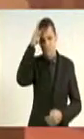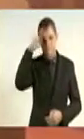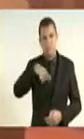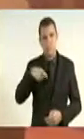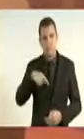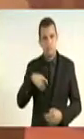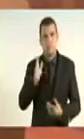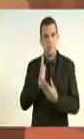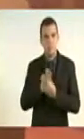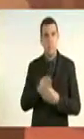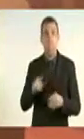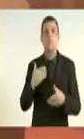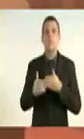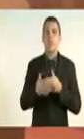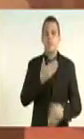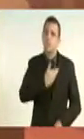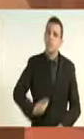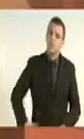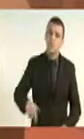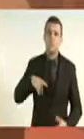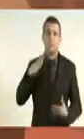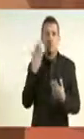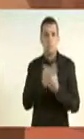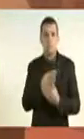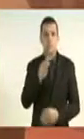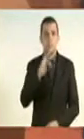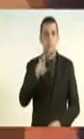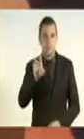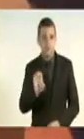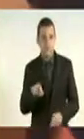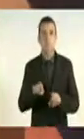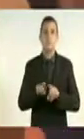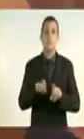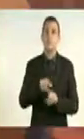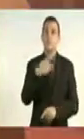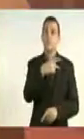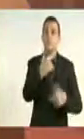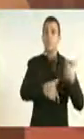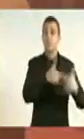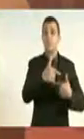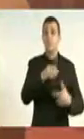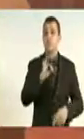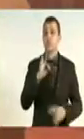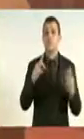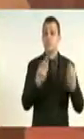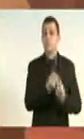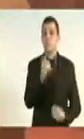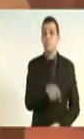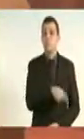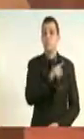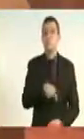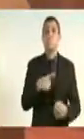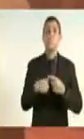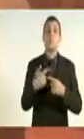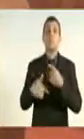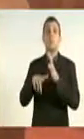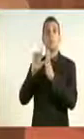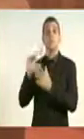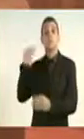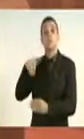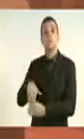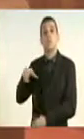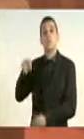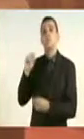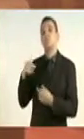qualquer governador que fosse cassado pela Justiça Eleitoral, todos os atos dele seriam anulados, porque em tese a eleição dele teria sido irregular e nada